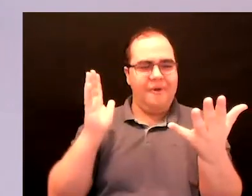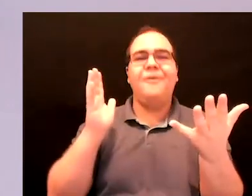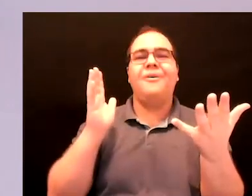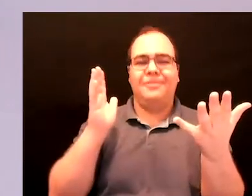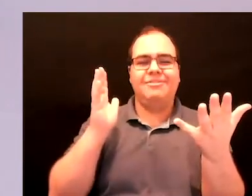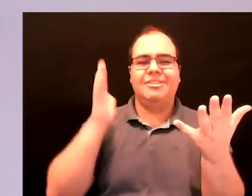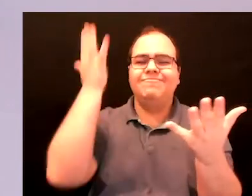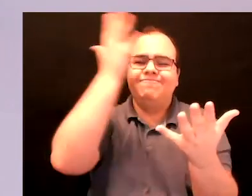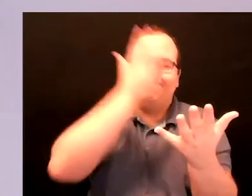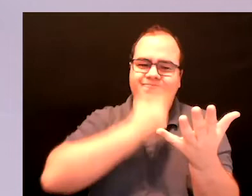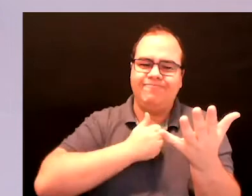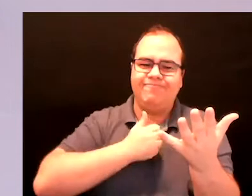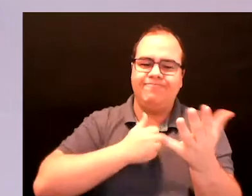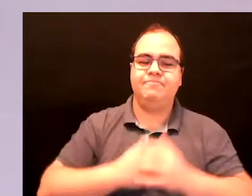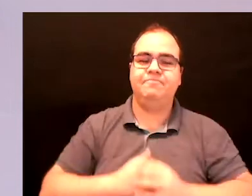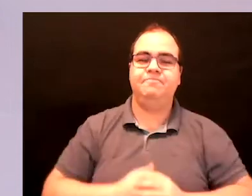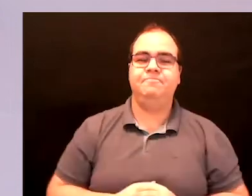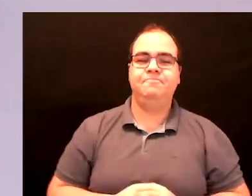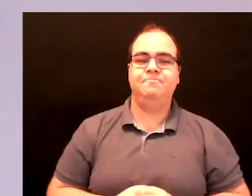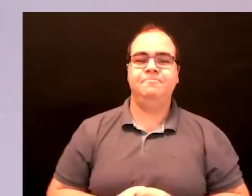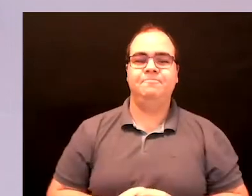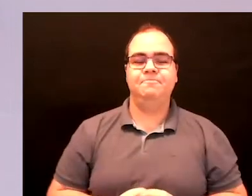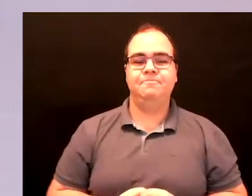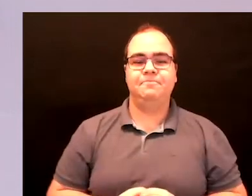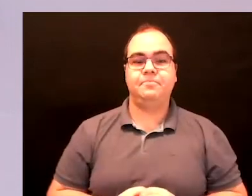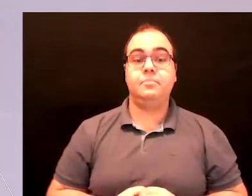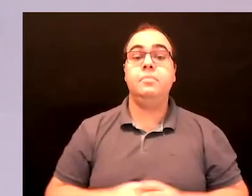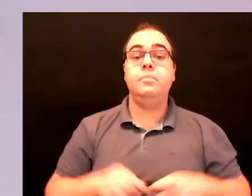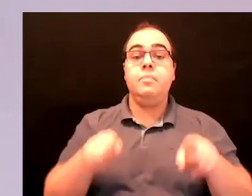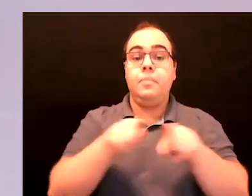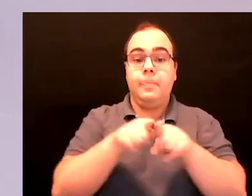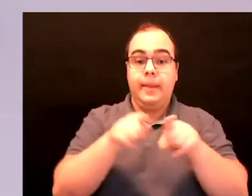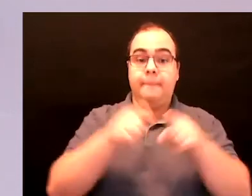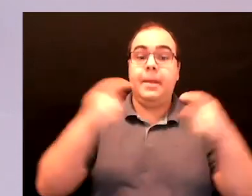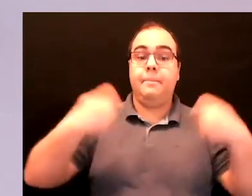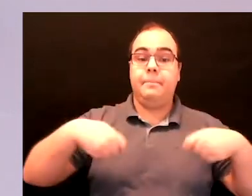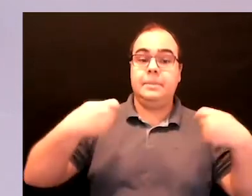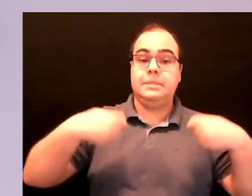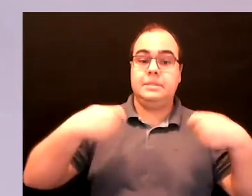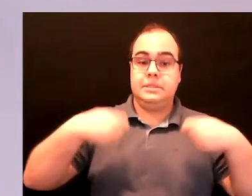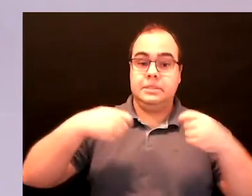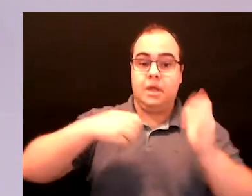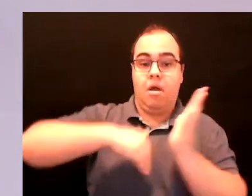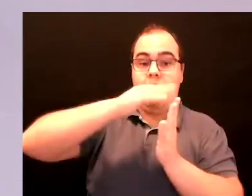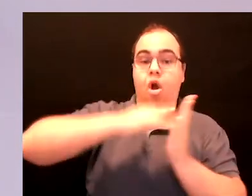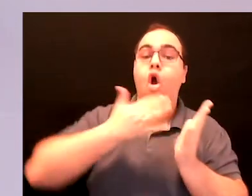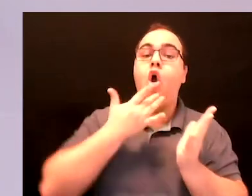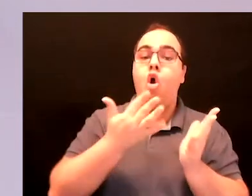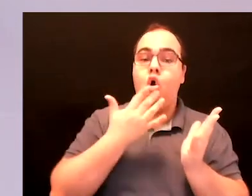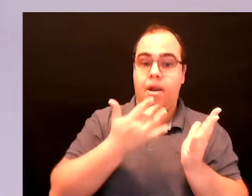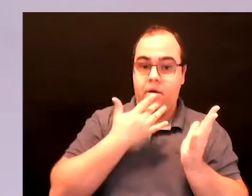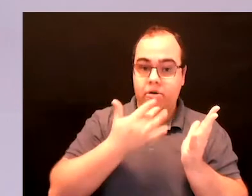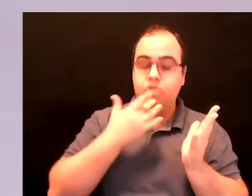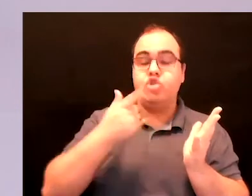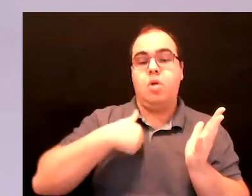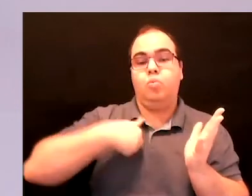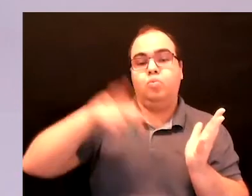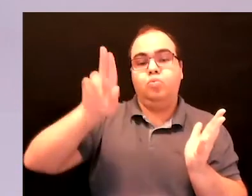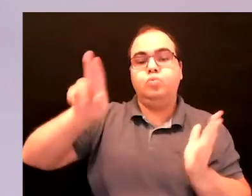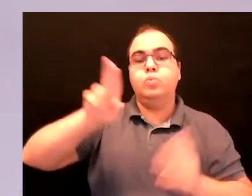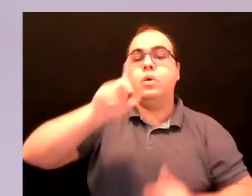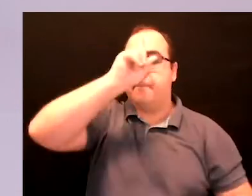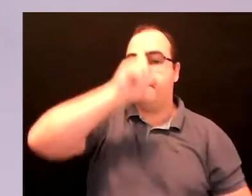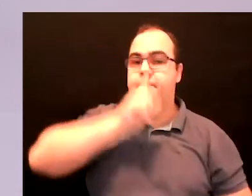vai dar o brilho do nosso glitter. A gente vai precisar também de corante alimentício. No meu caso aqui eu estou